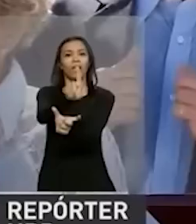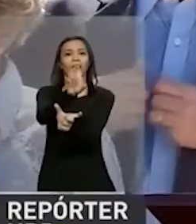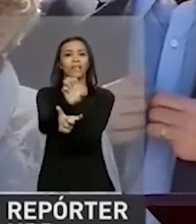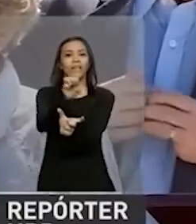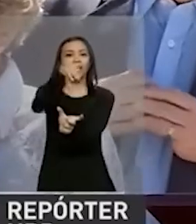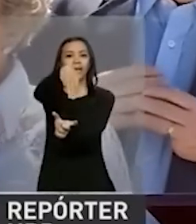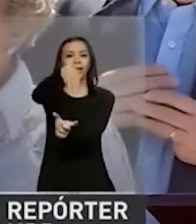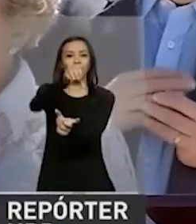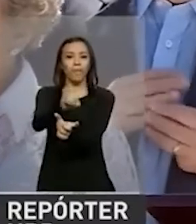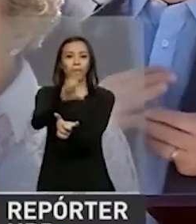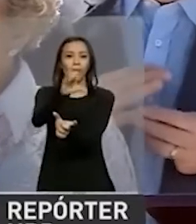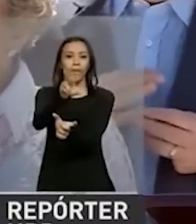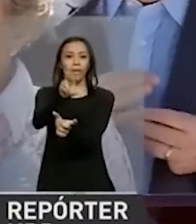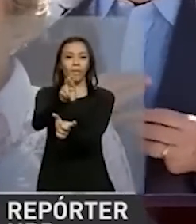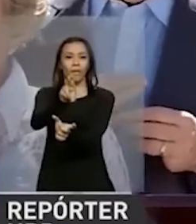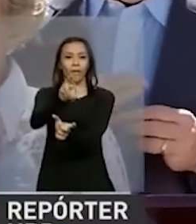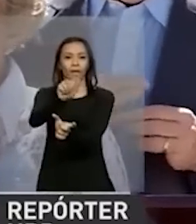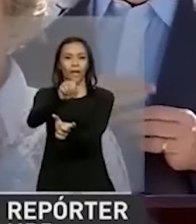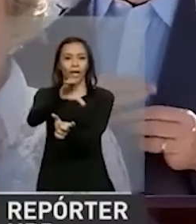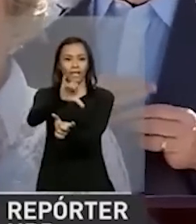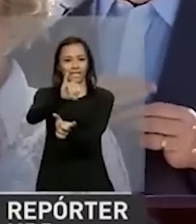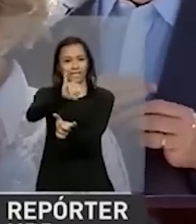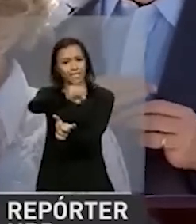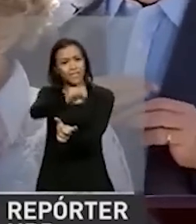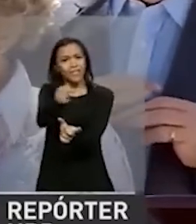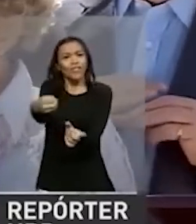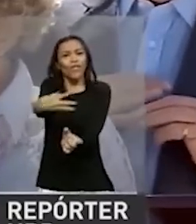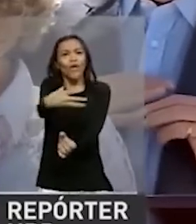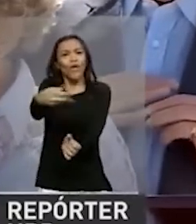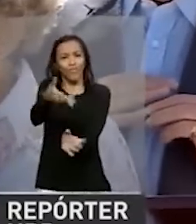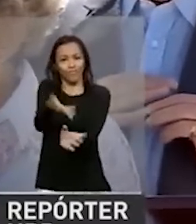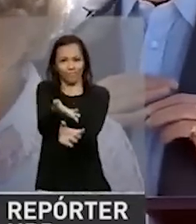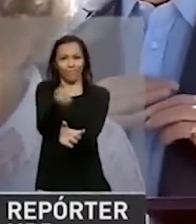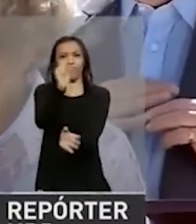de uma e vai jogar tudo fora complicado